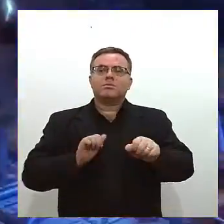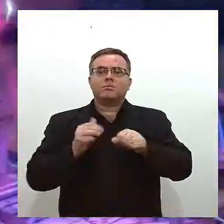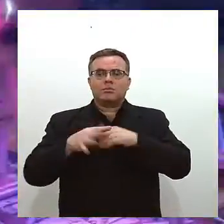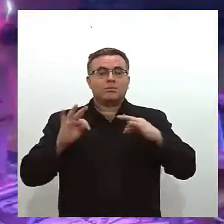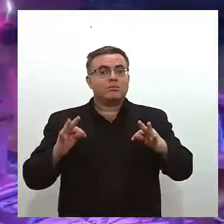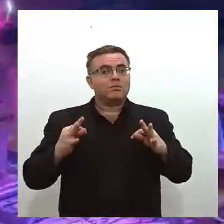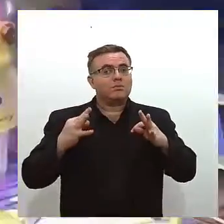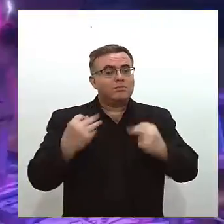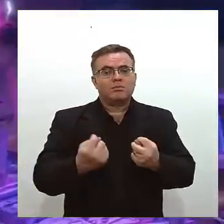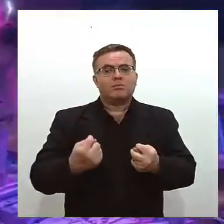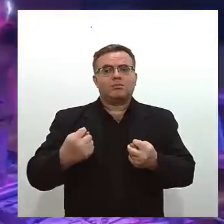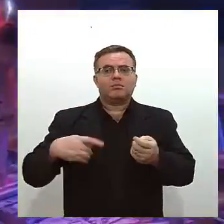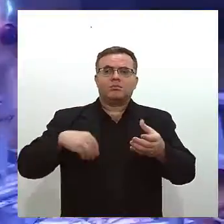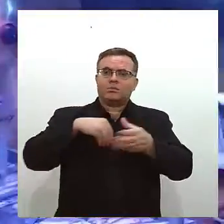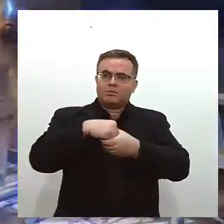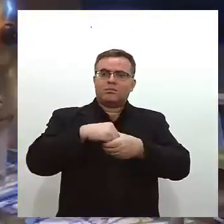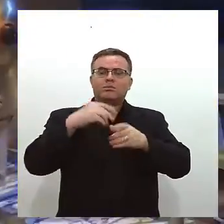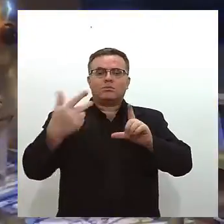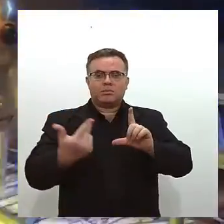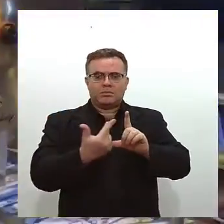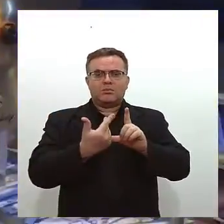serão realizadas de forma online.